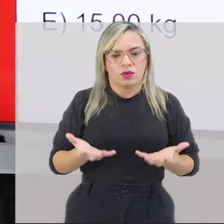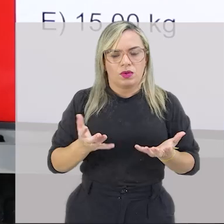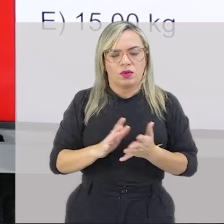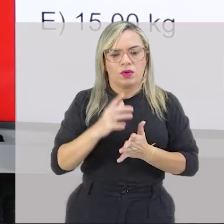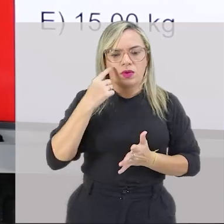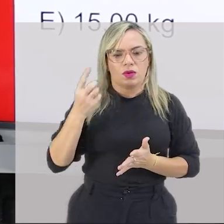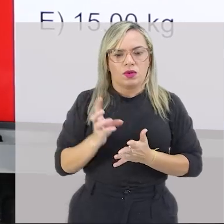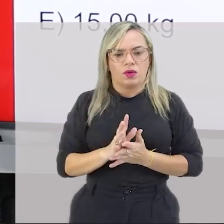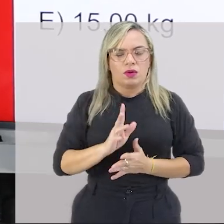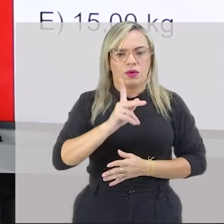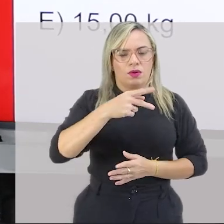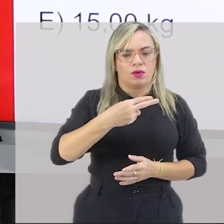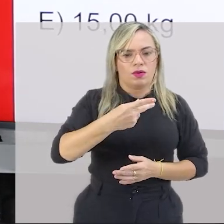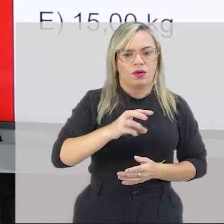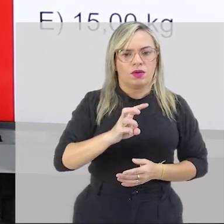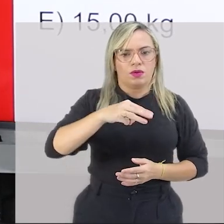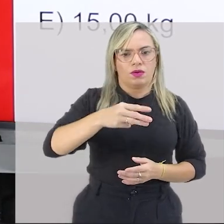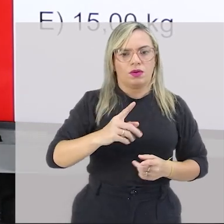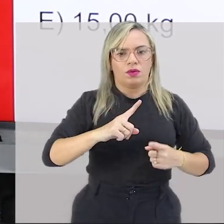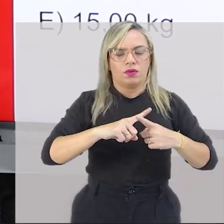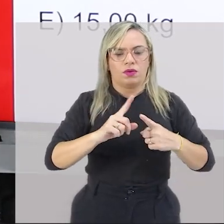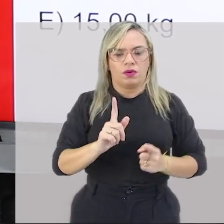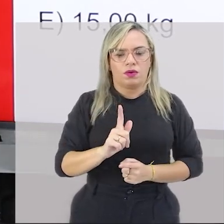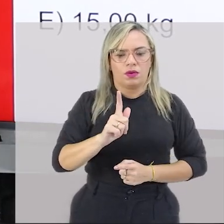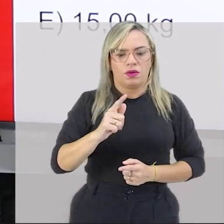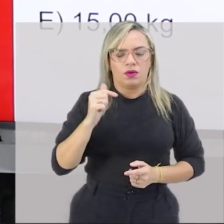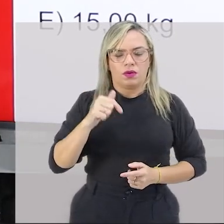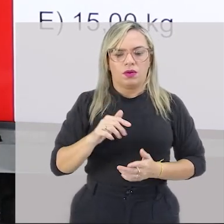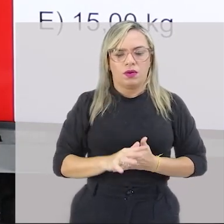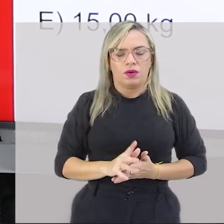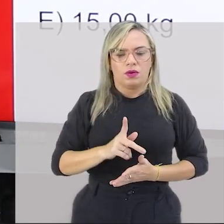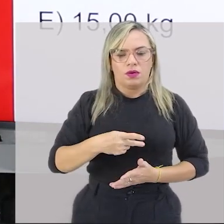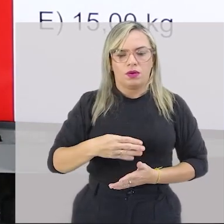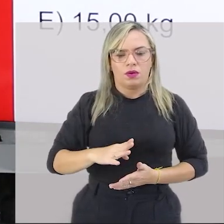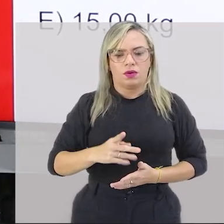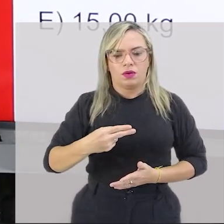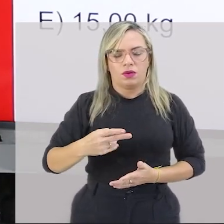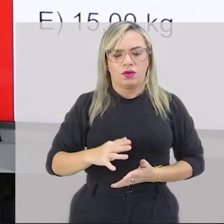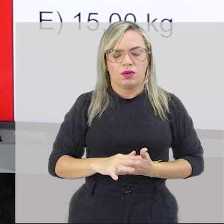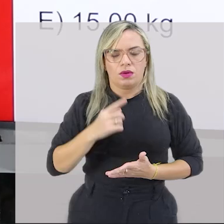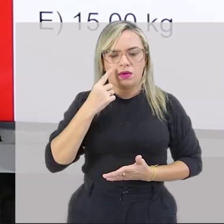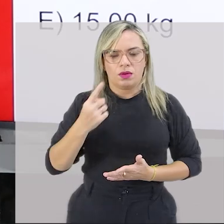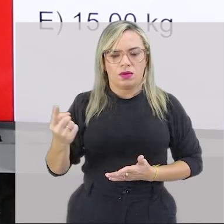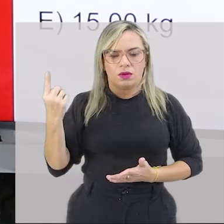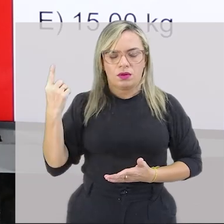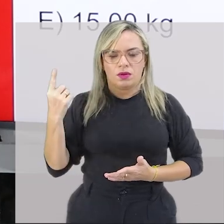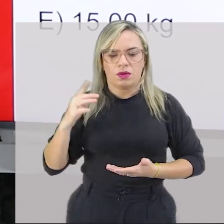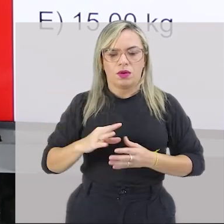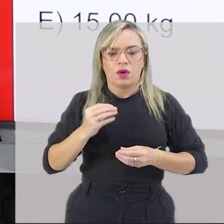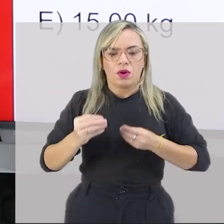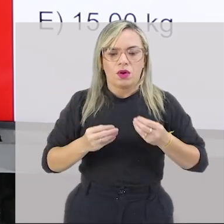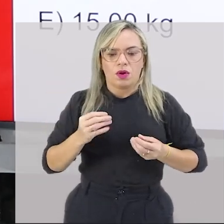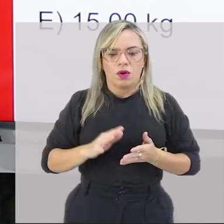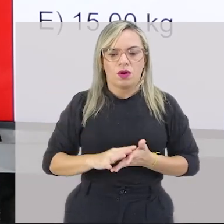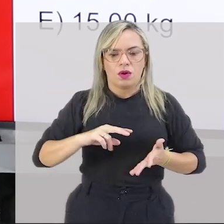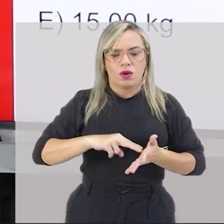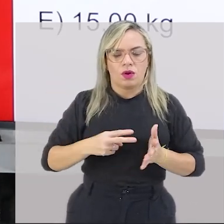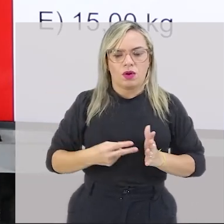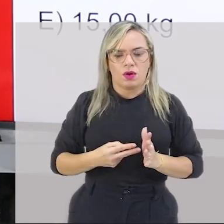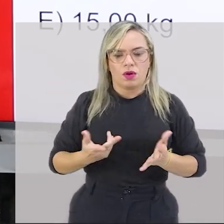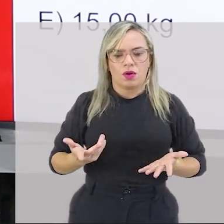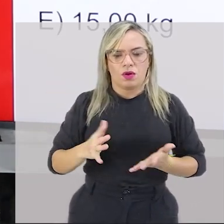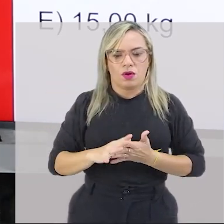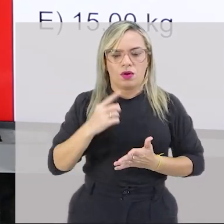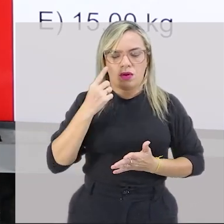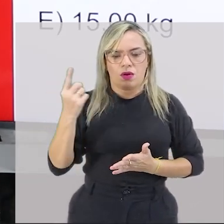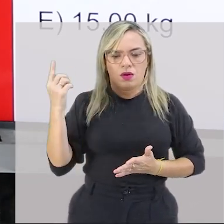vezes a gravidade. Peso da barra é a massa da barra vezes a aceleração da gravidade. E aqui,